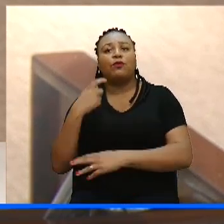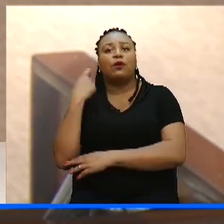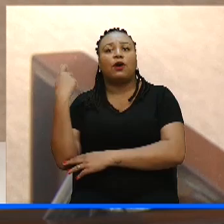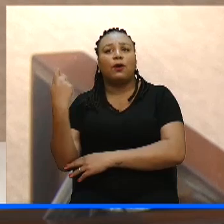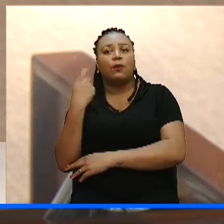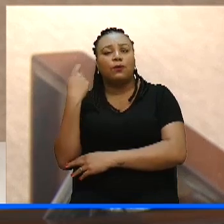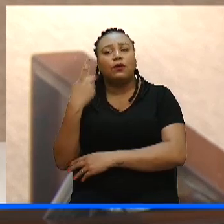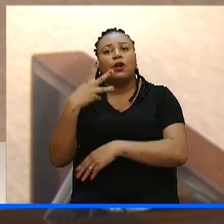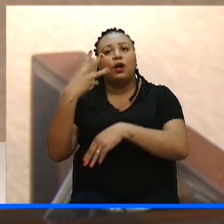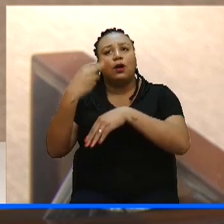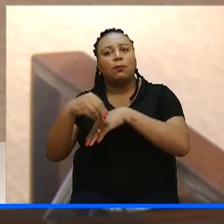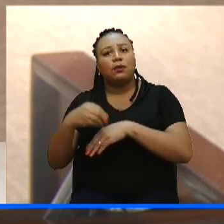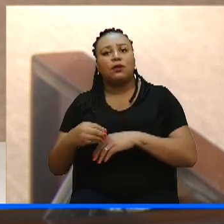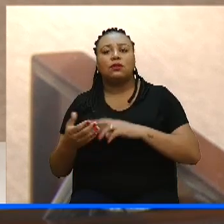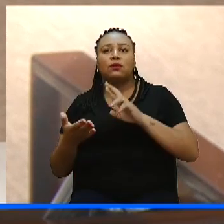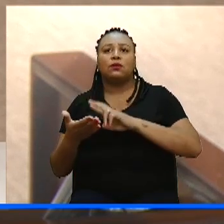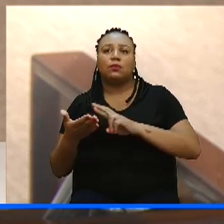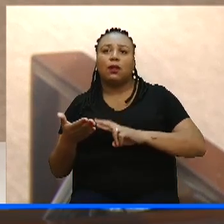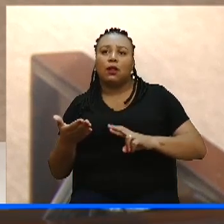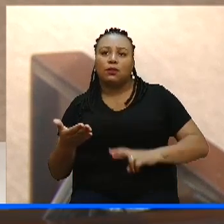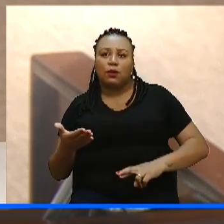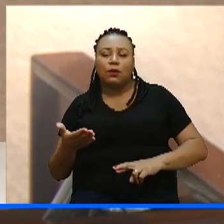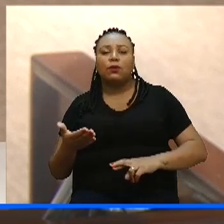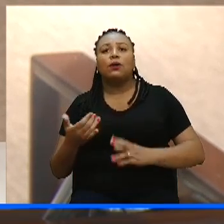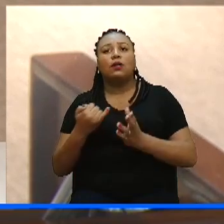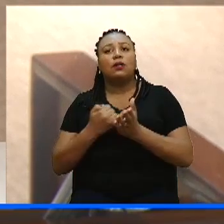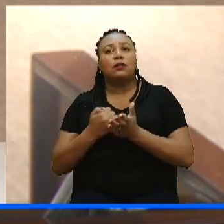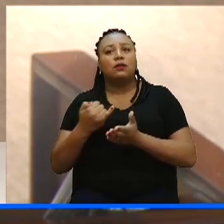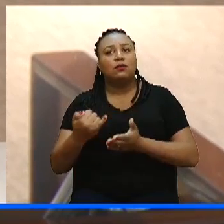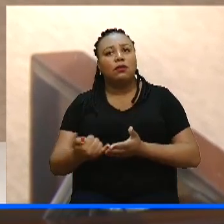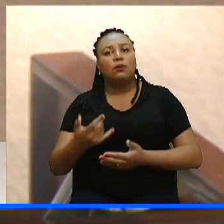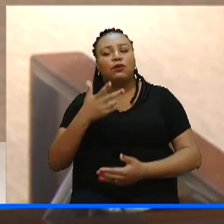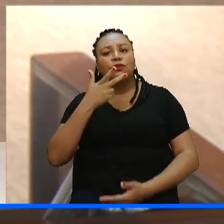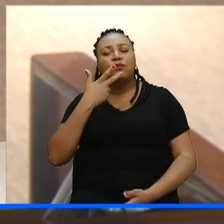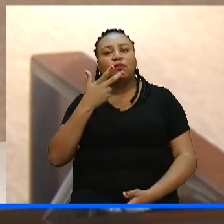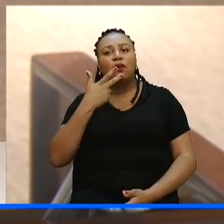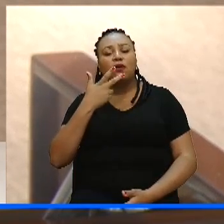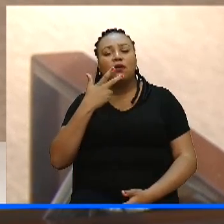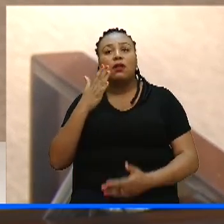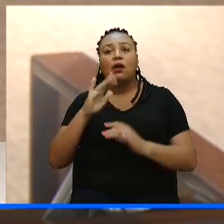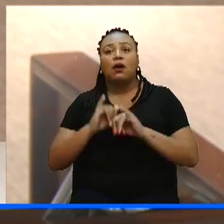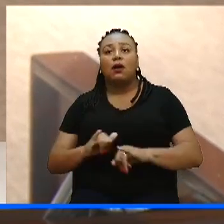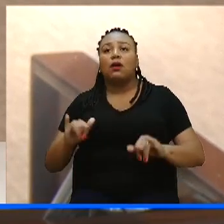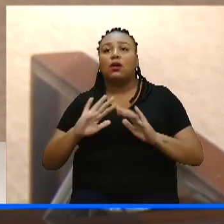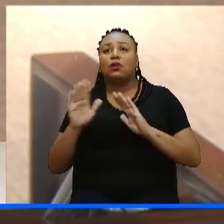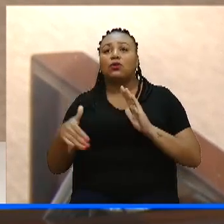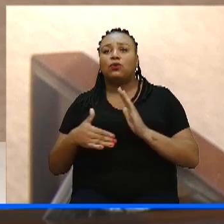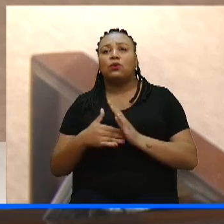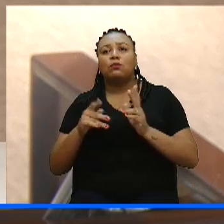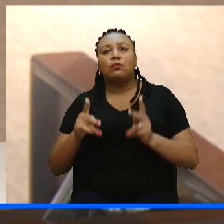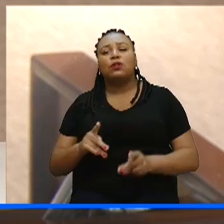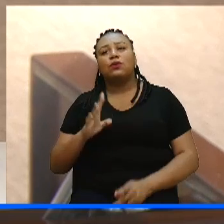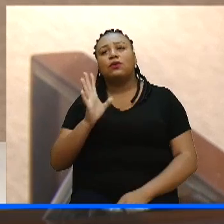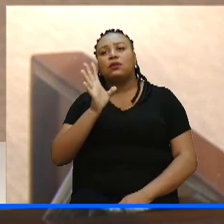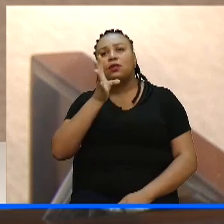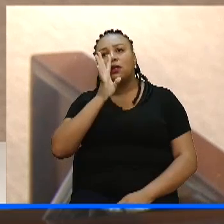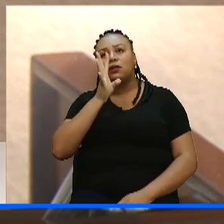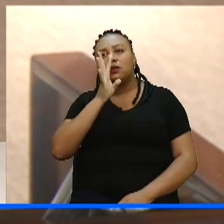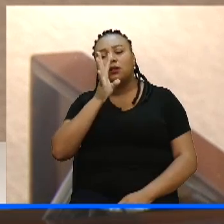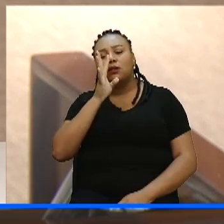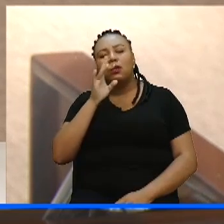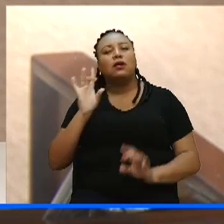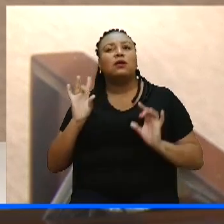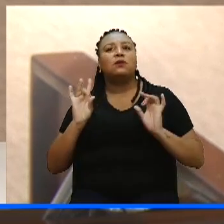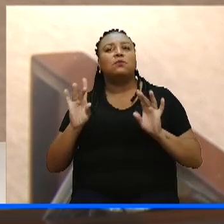do nosso relatório inicialmente dizer a todos aqueles que nos assistem e